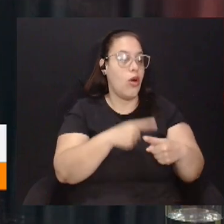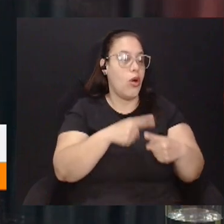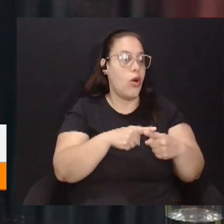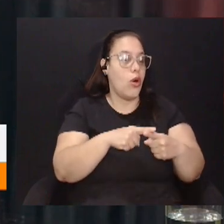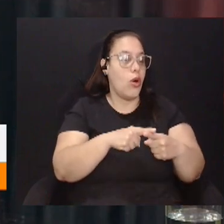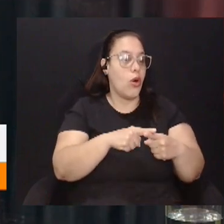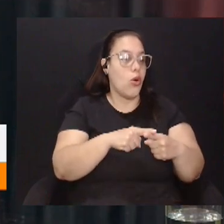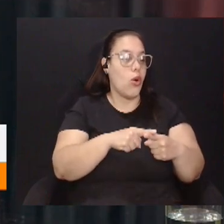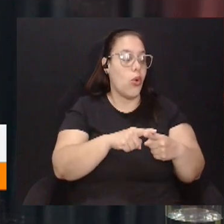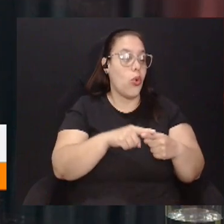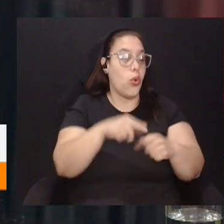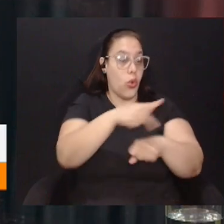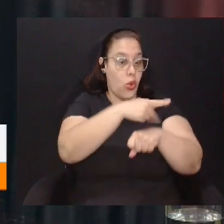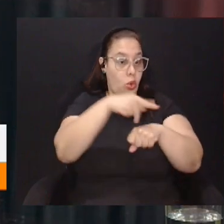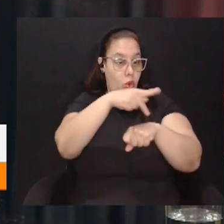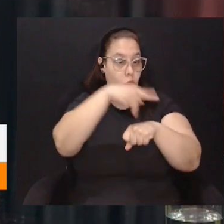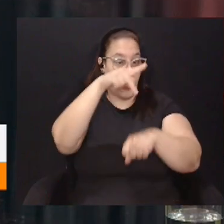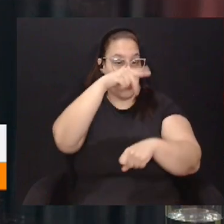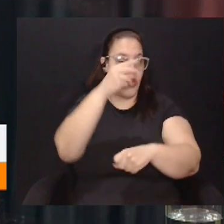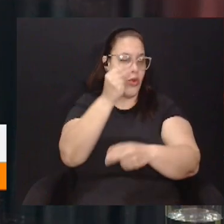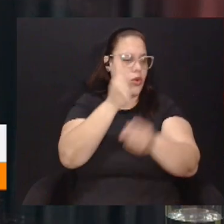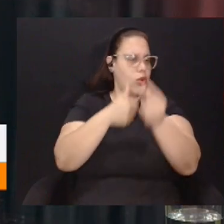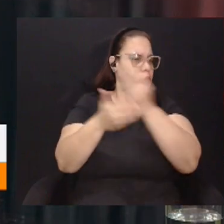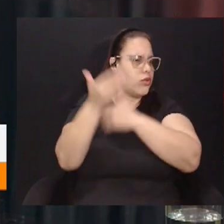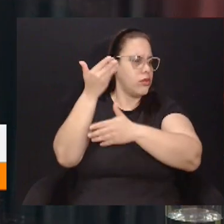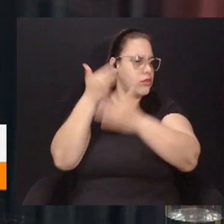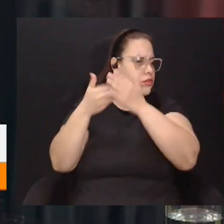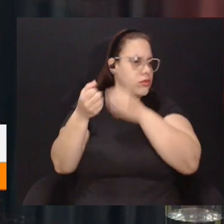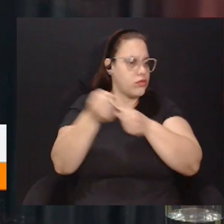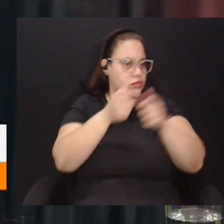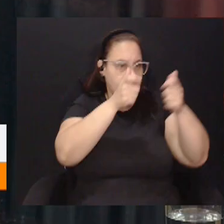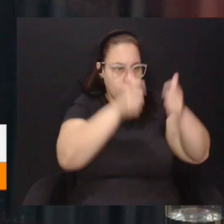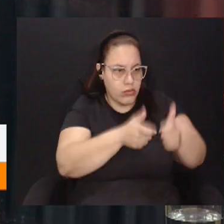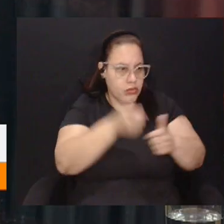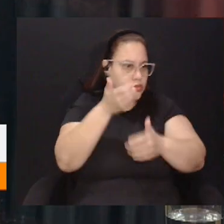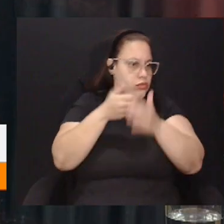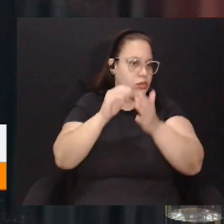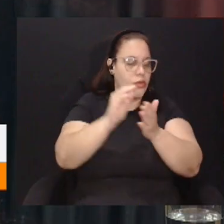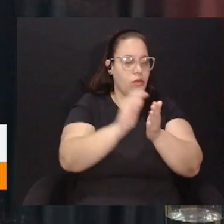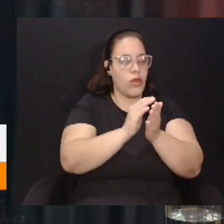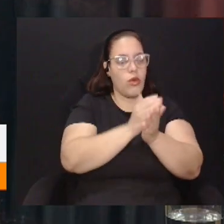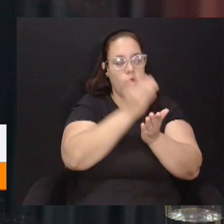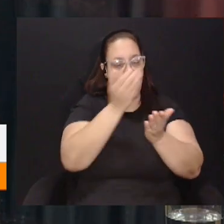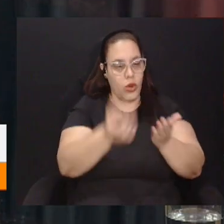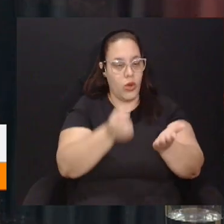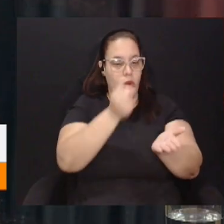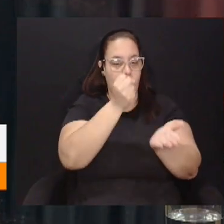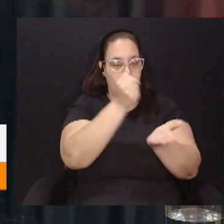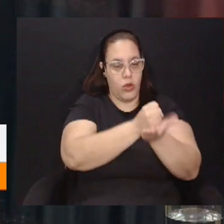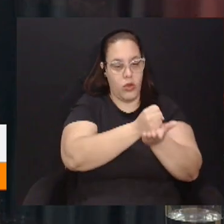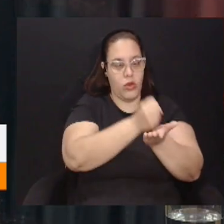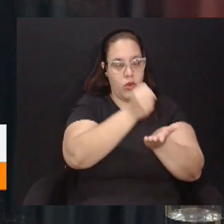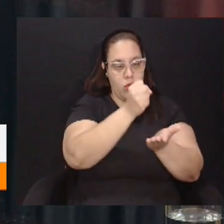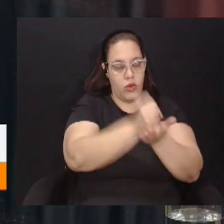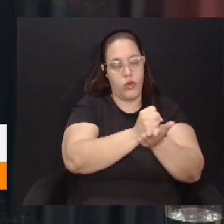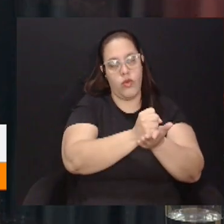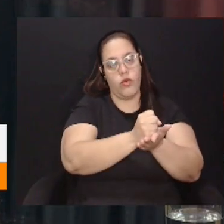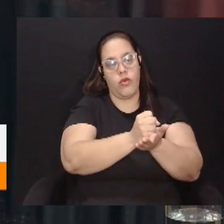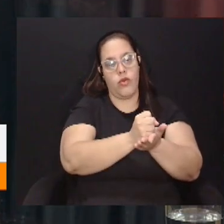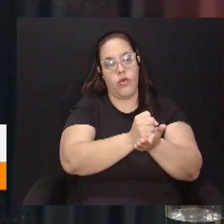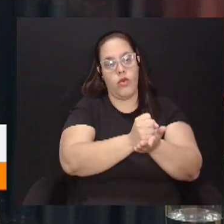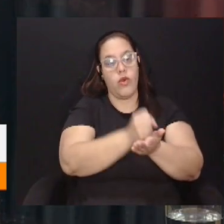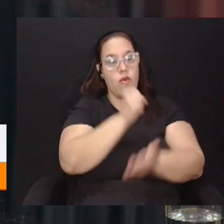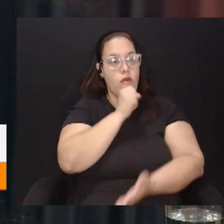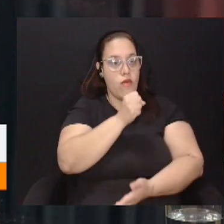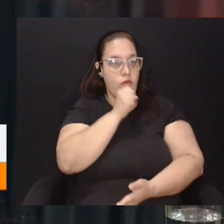se nós voltarmos para o ambiente do Antigo Testamento, onde nasce a ideia de Páscoa, né? Nós